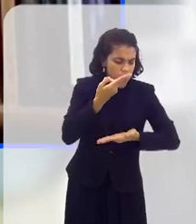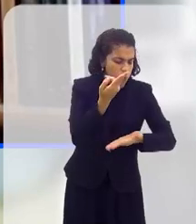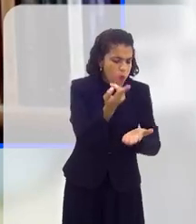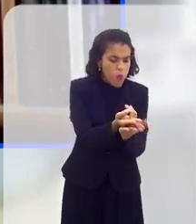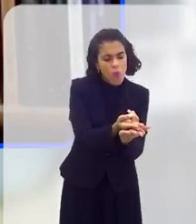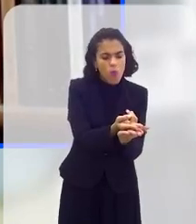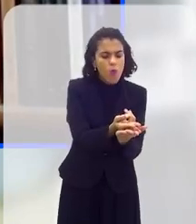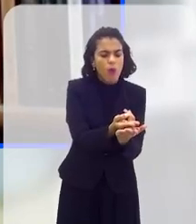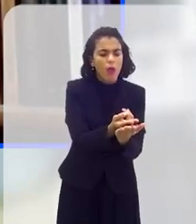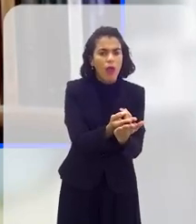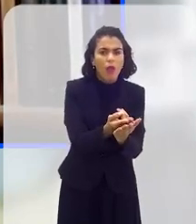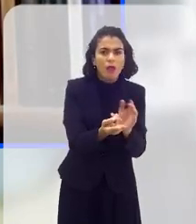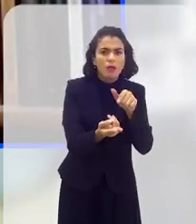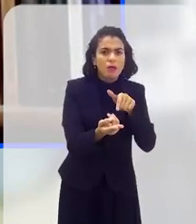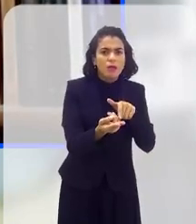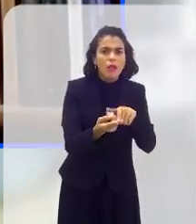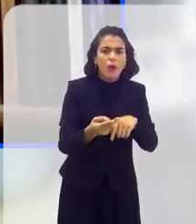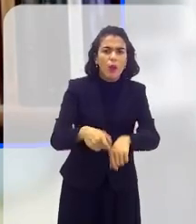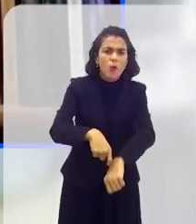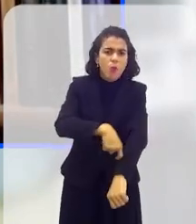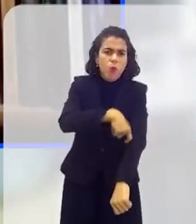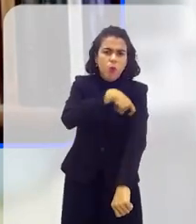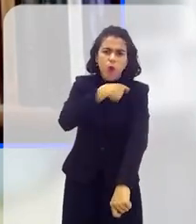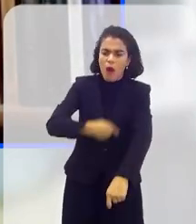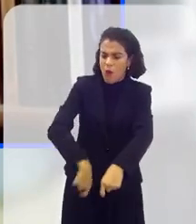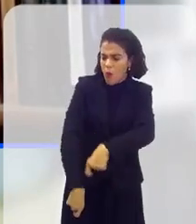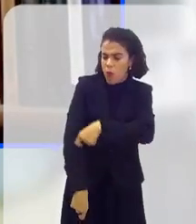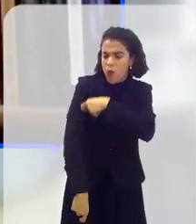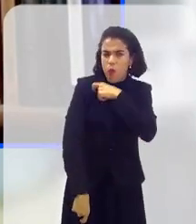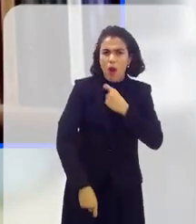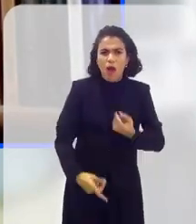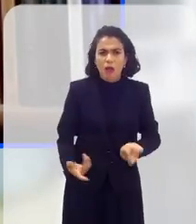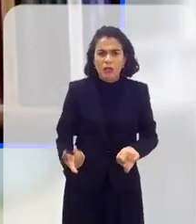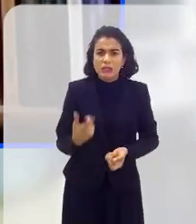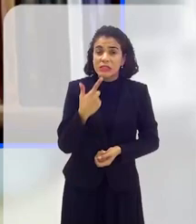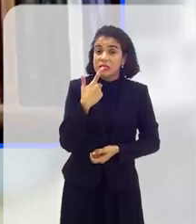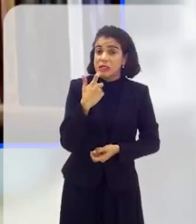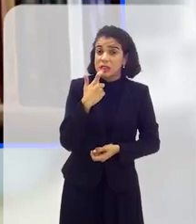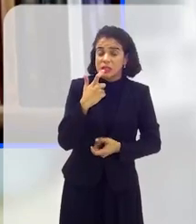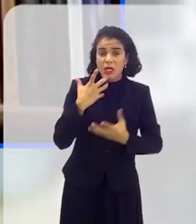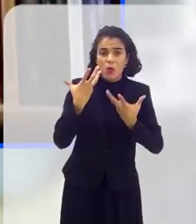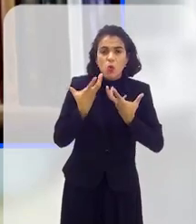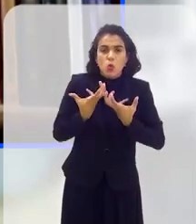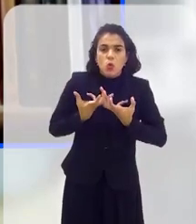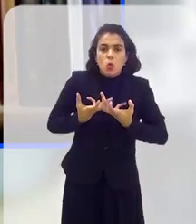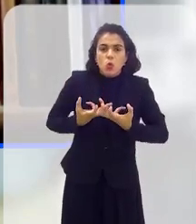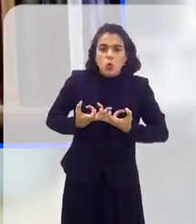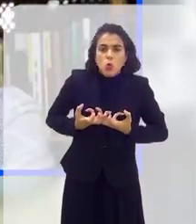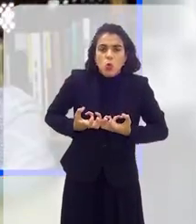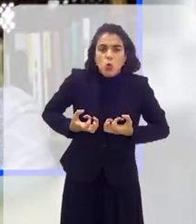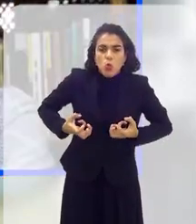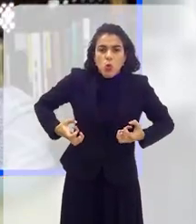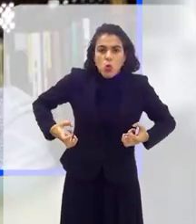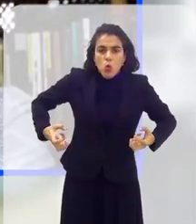né? E esse corpo ele está completamente depilado, ele está com sangue totalmente drenado, como se